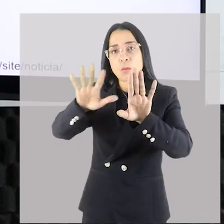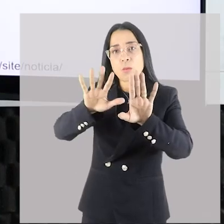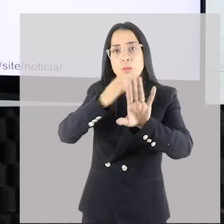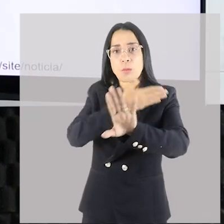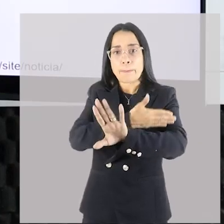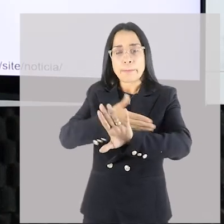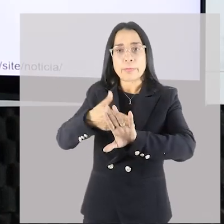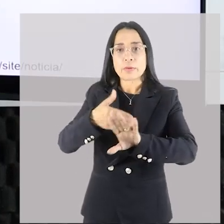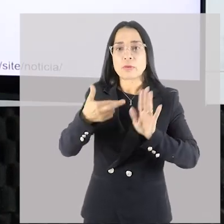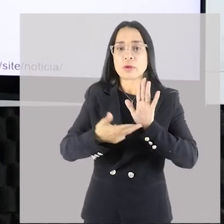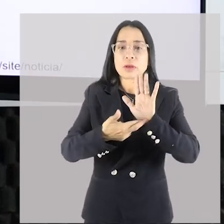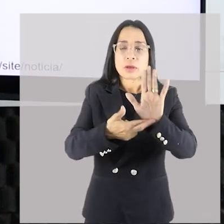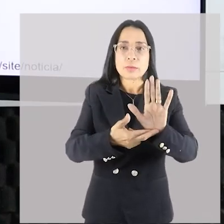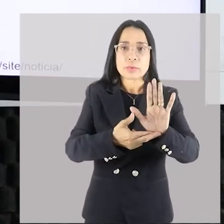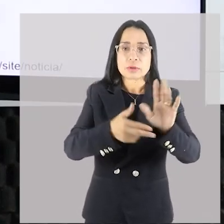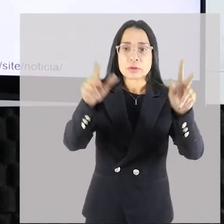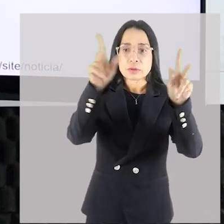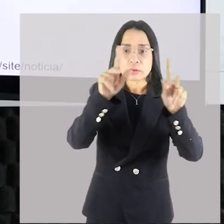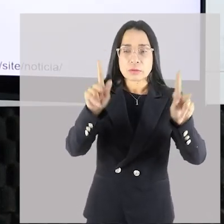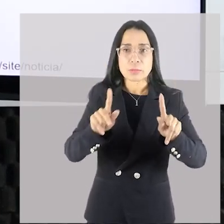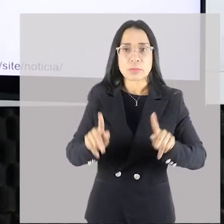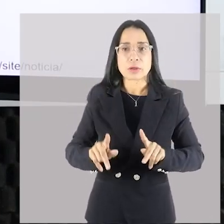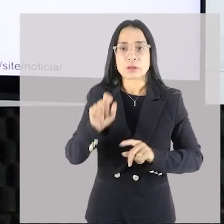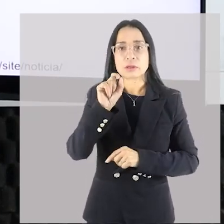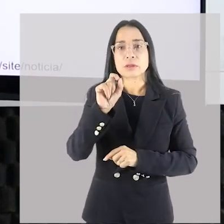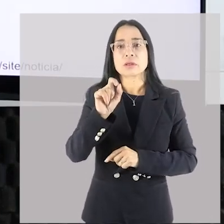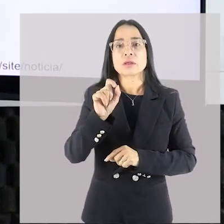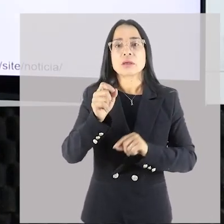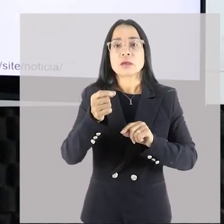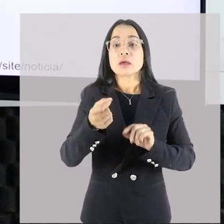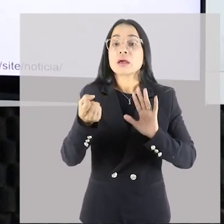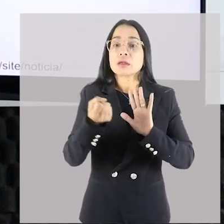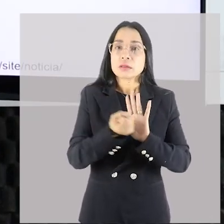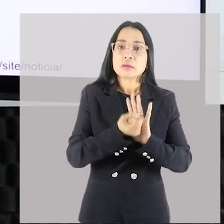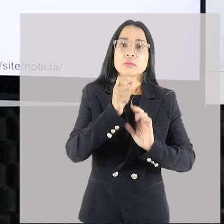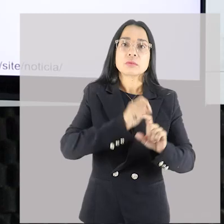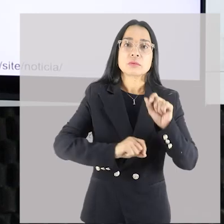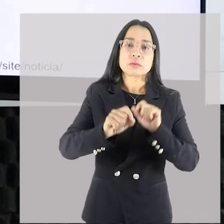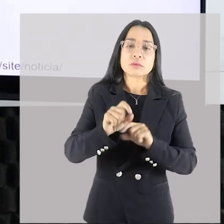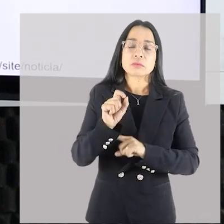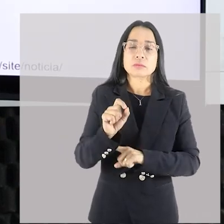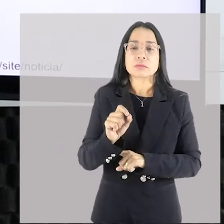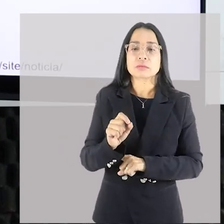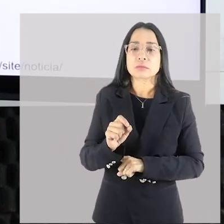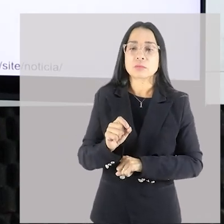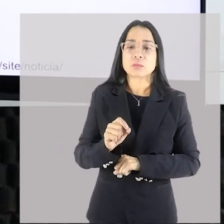eles. Então essa é basicamente a simbologia